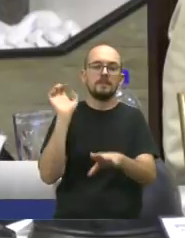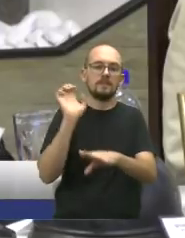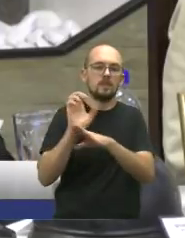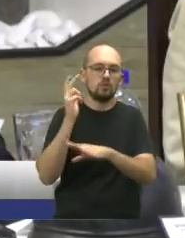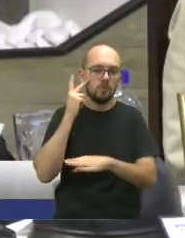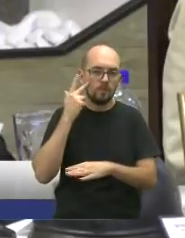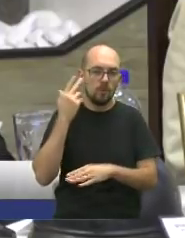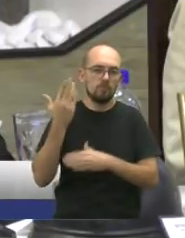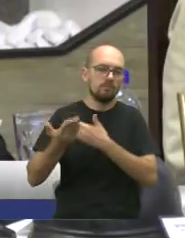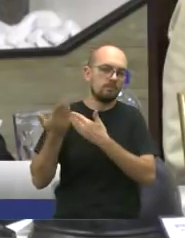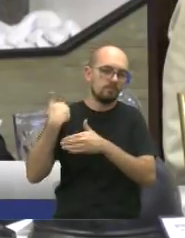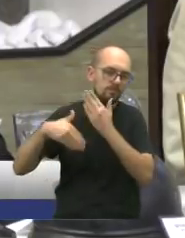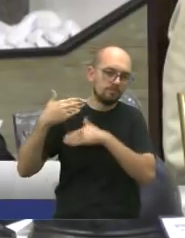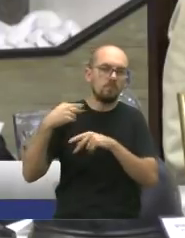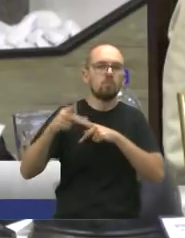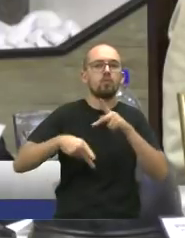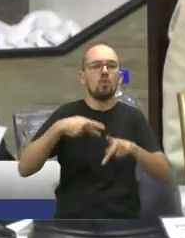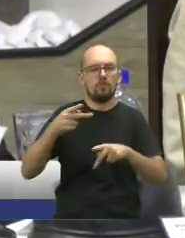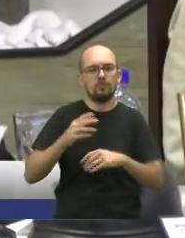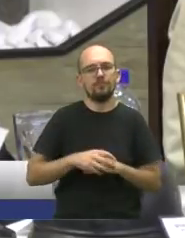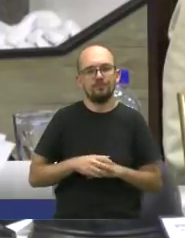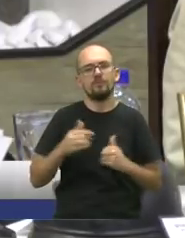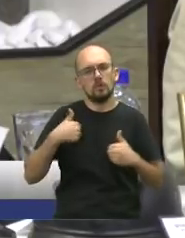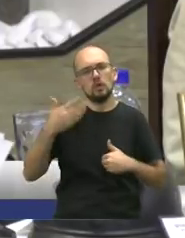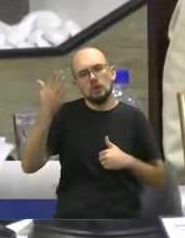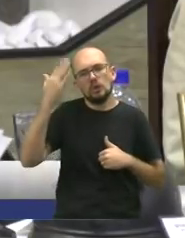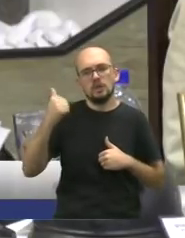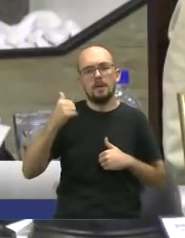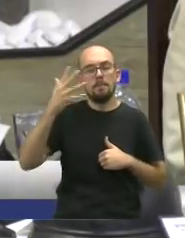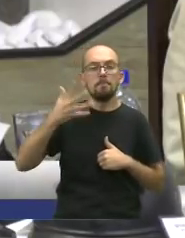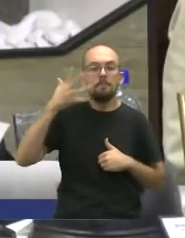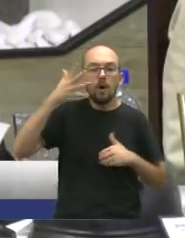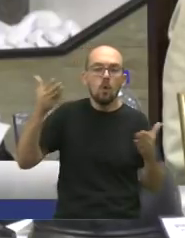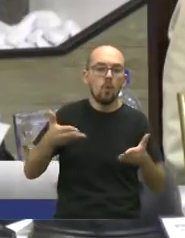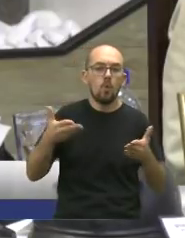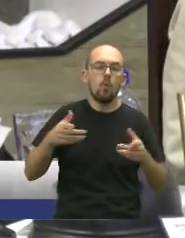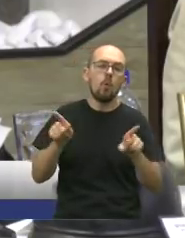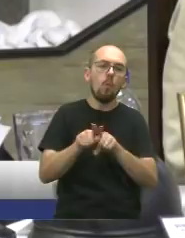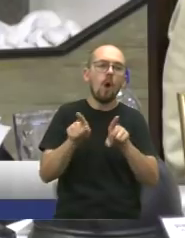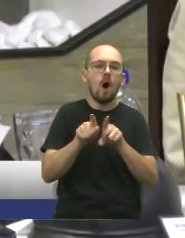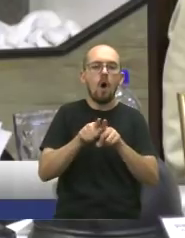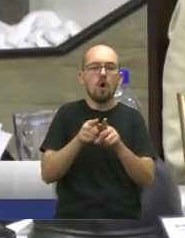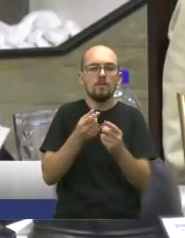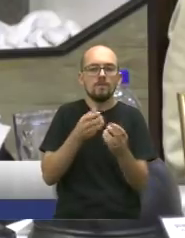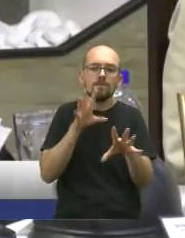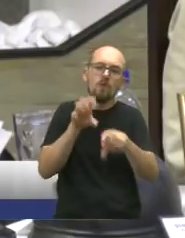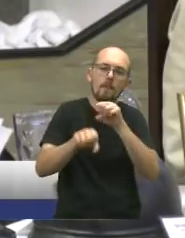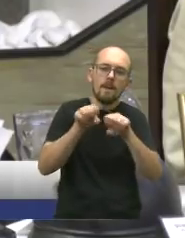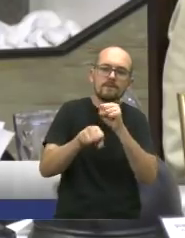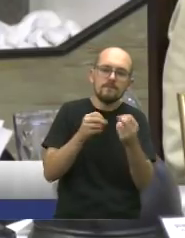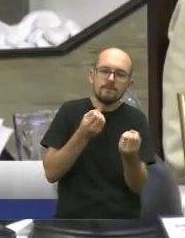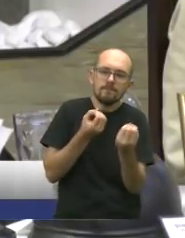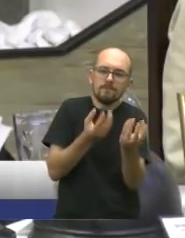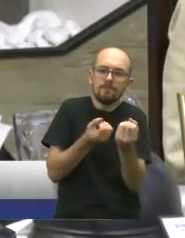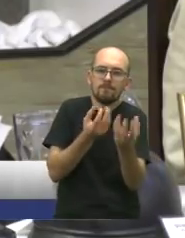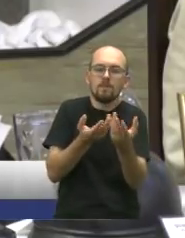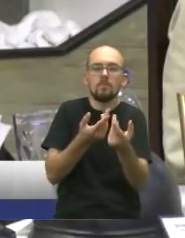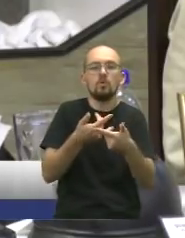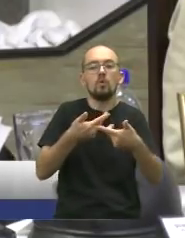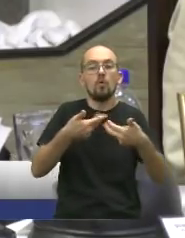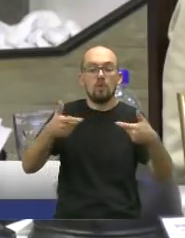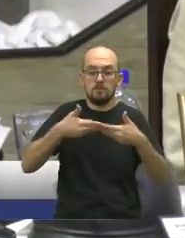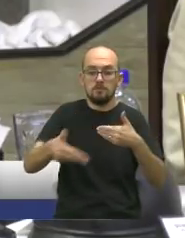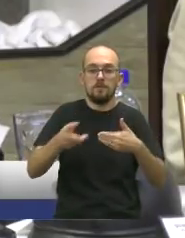Paulo. Eu sei que a palestra de hoje é uma espécie de preparação para as festividades de 9